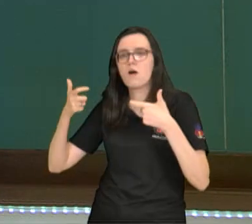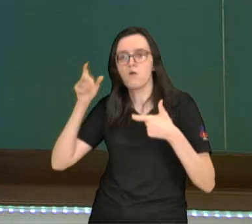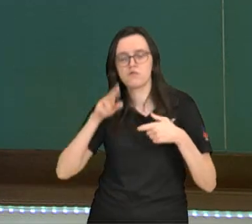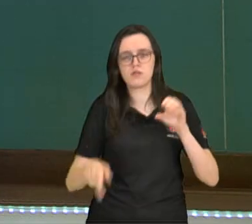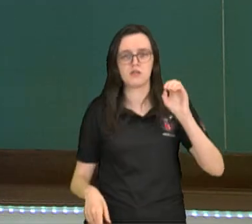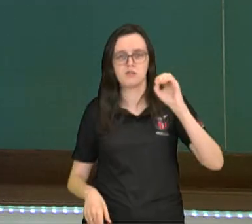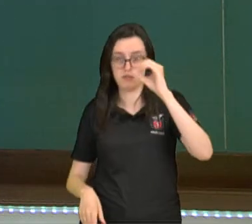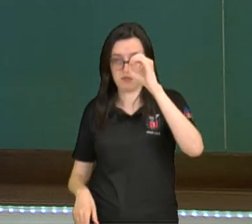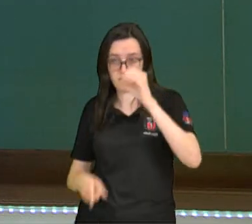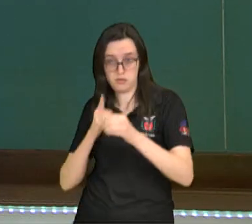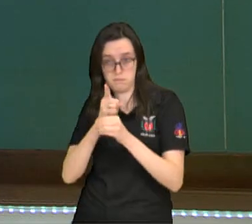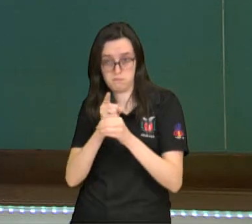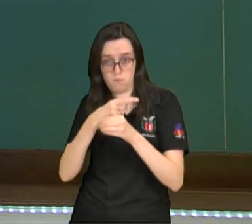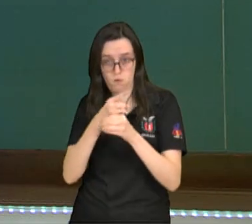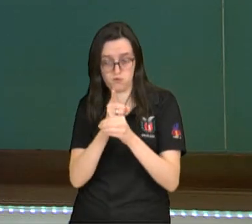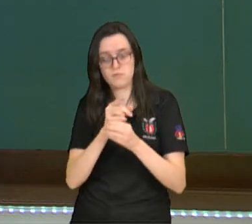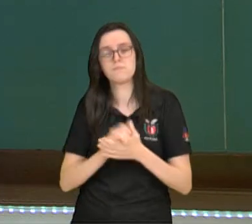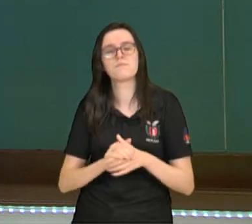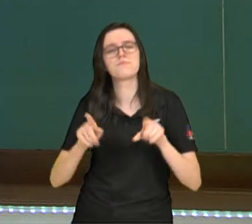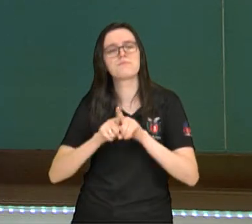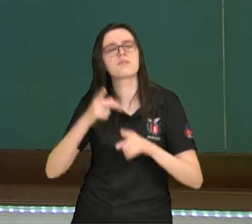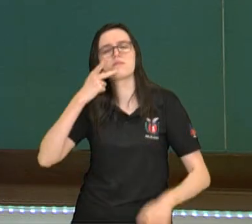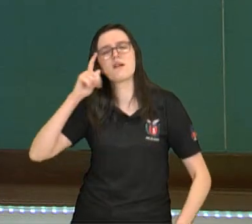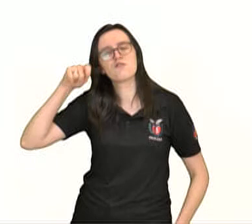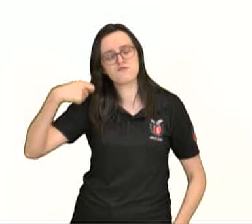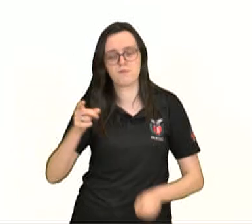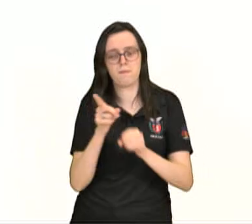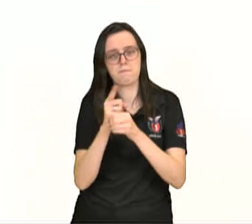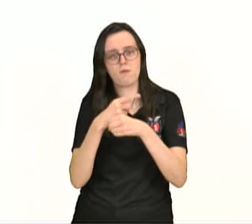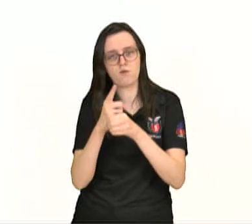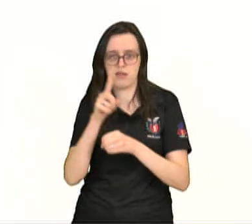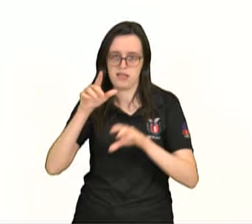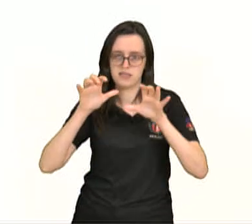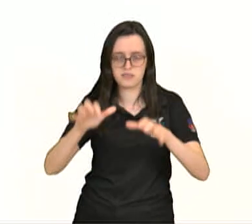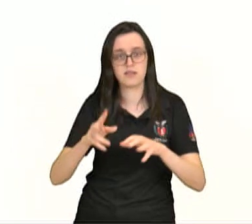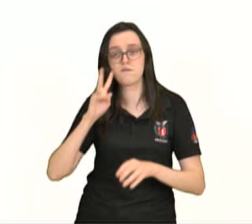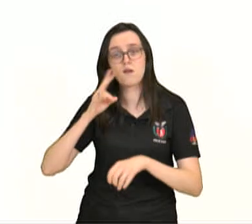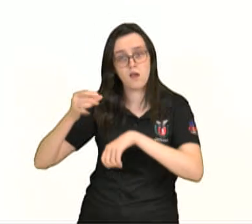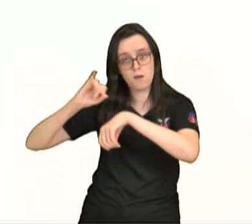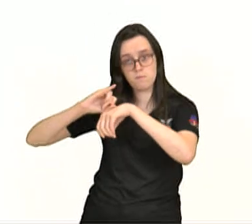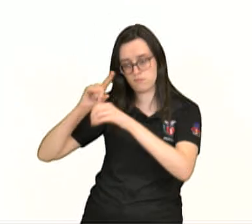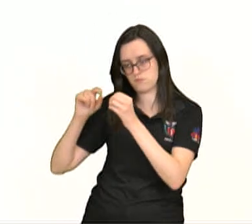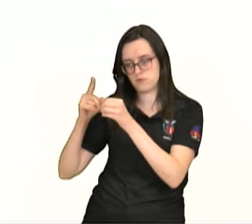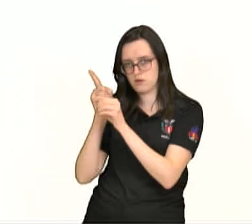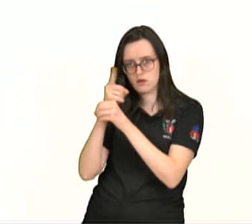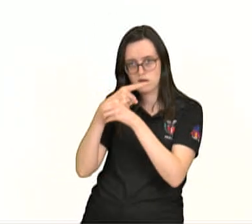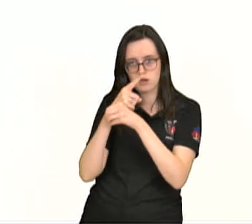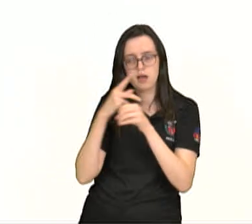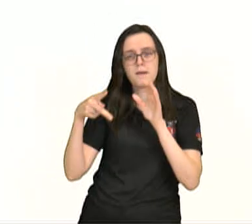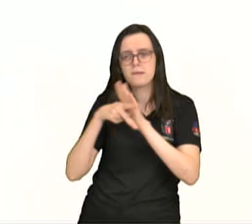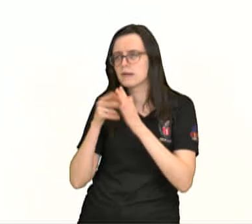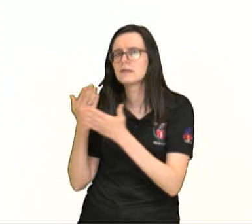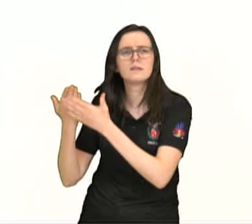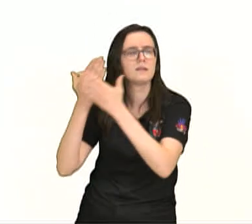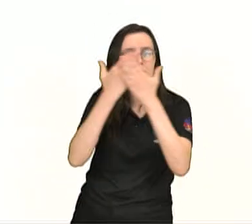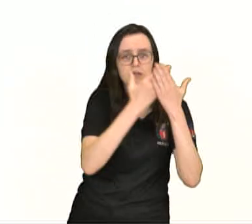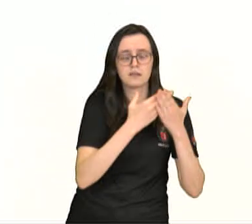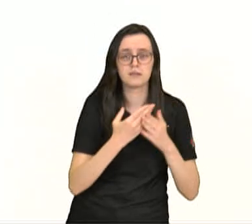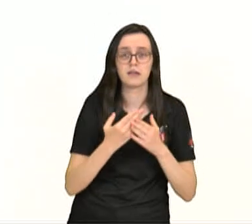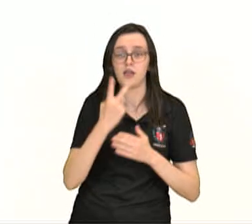bússola. E falando nela, aí está. É o objeto de orientação geográfica desenvolvido em